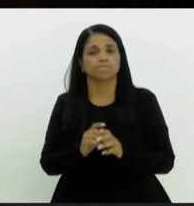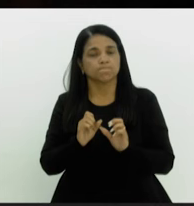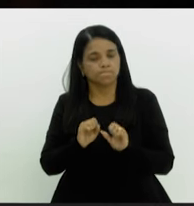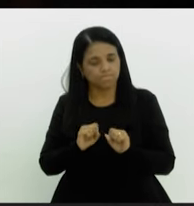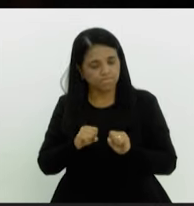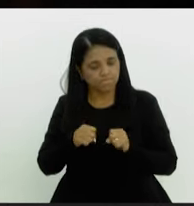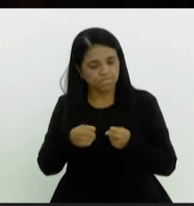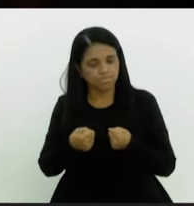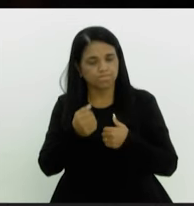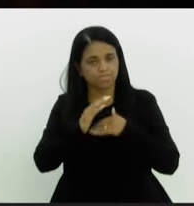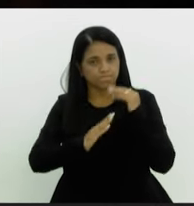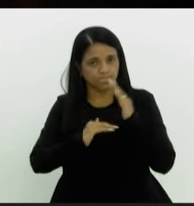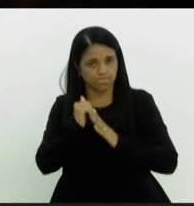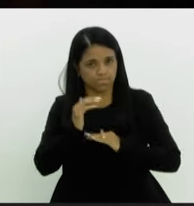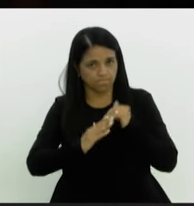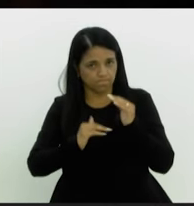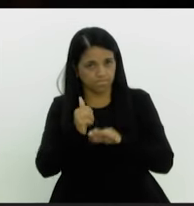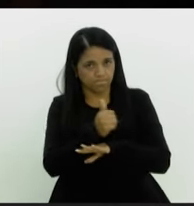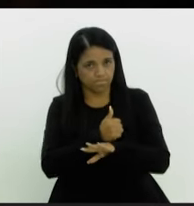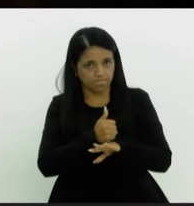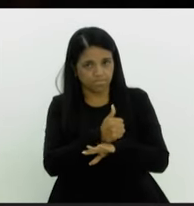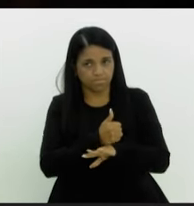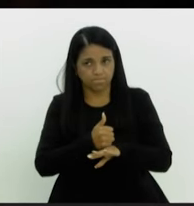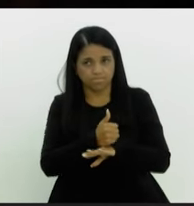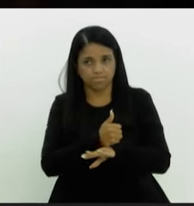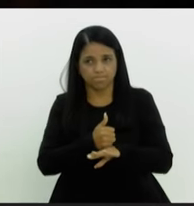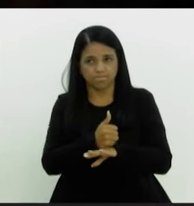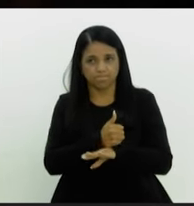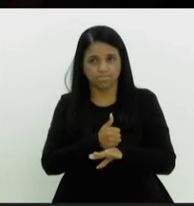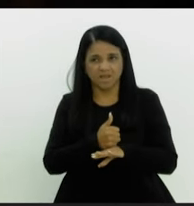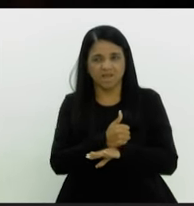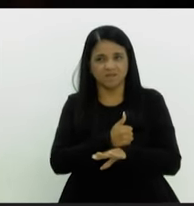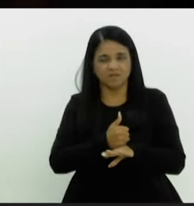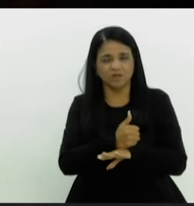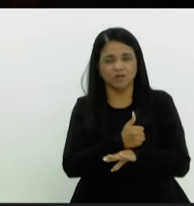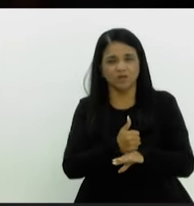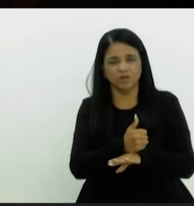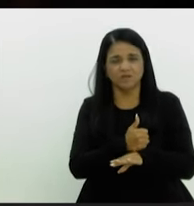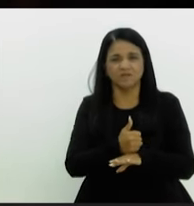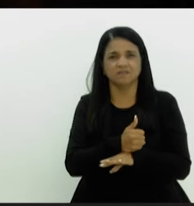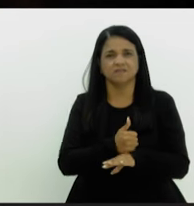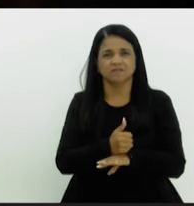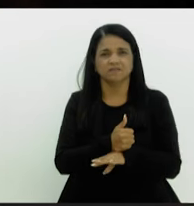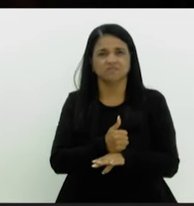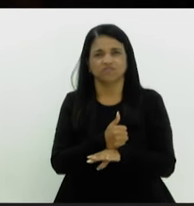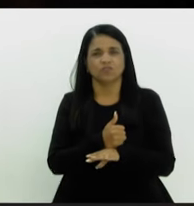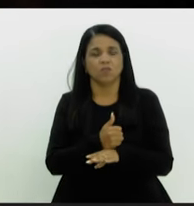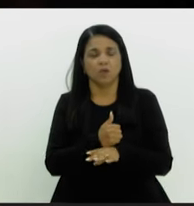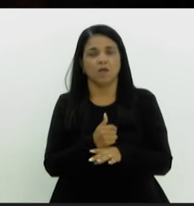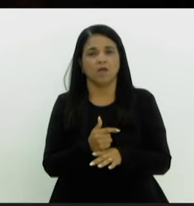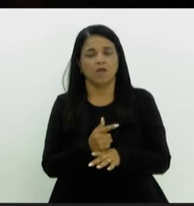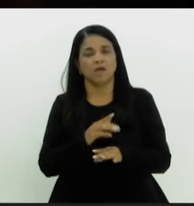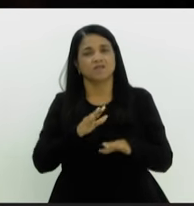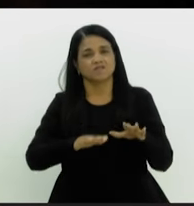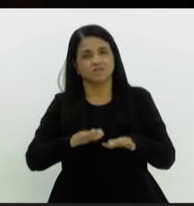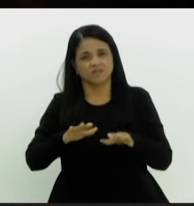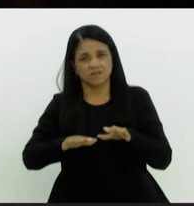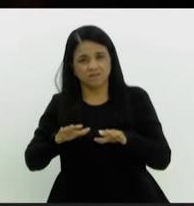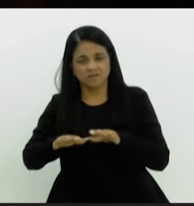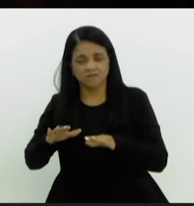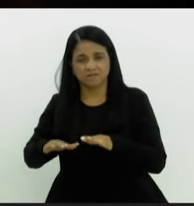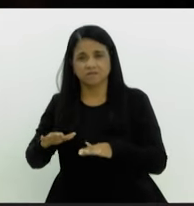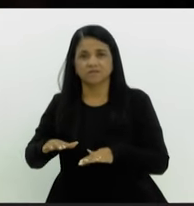pública o que não é algo isolado né muitas vezes